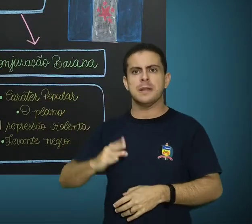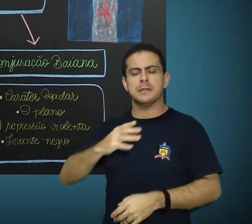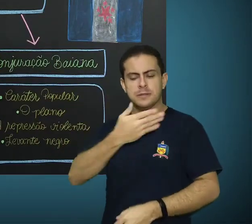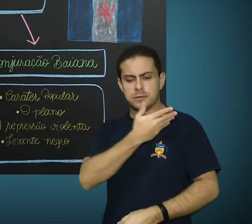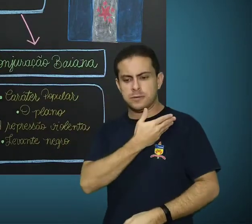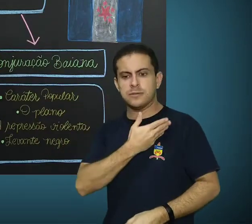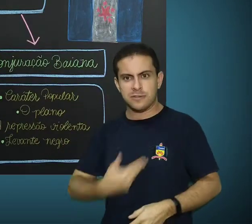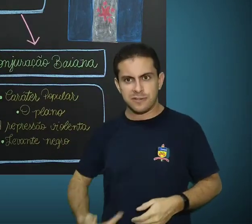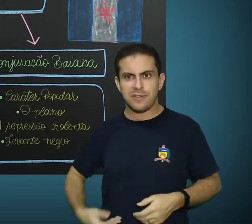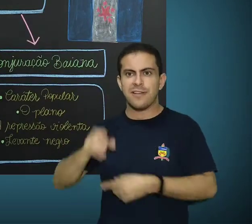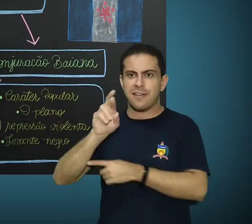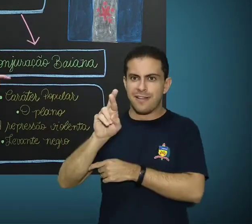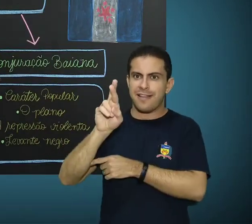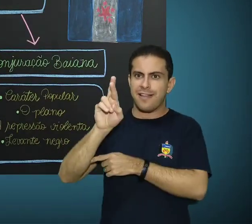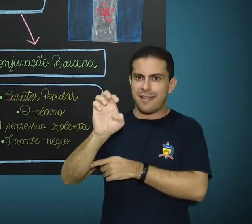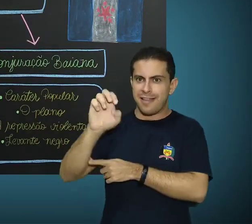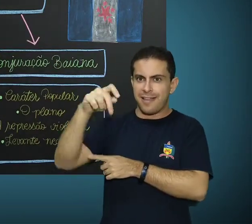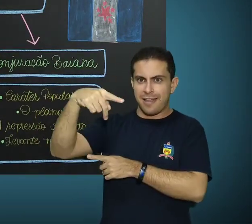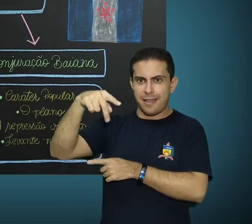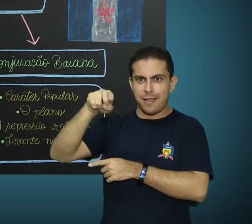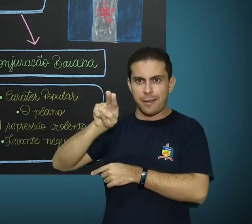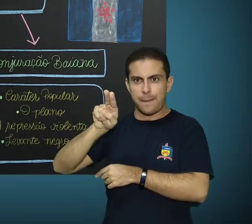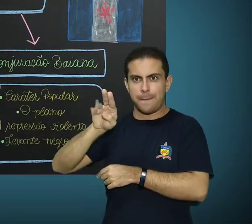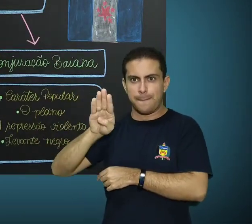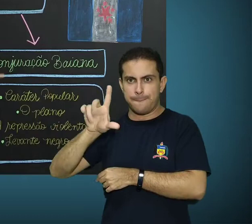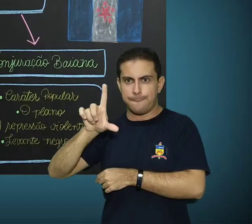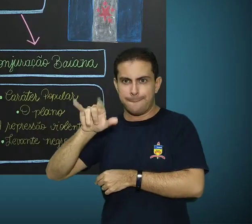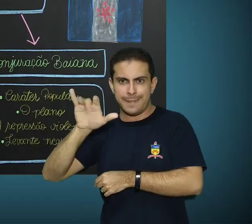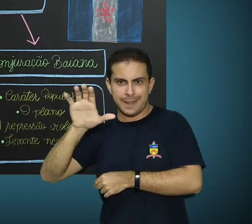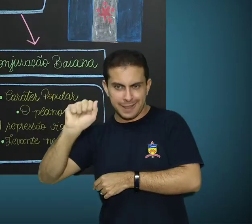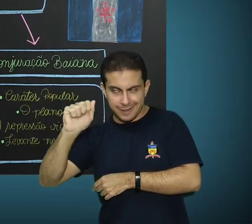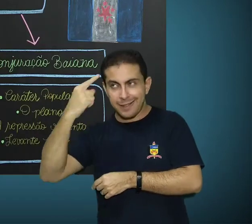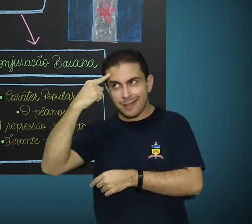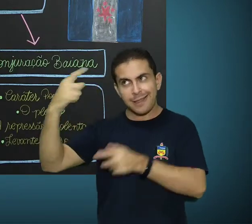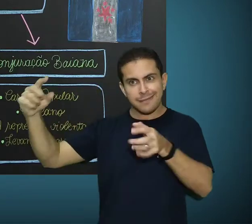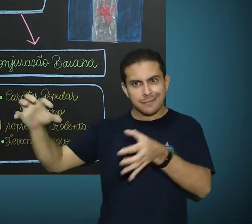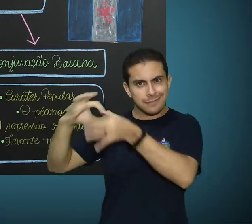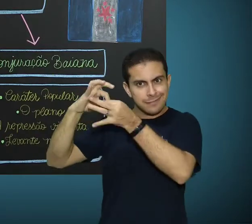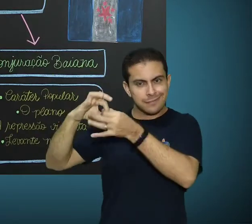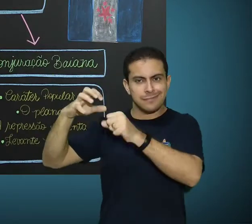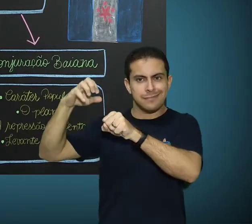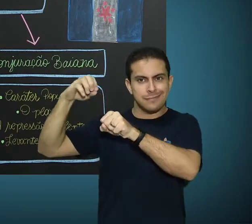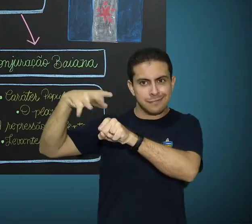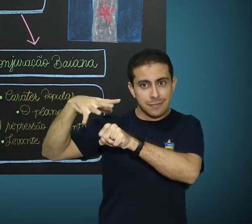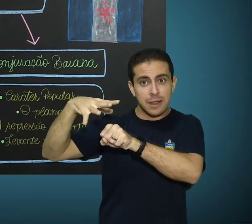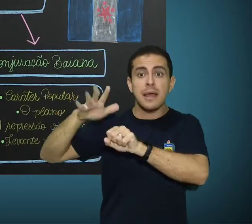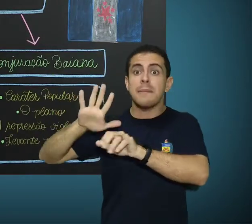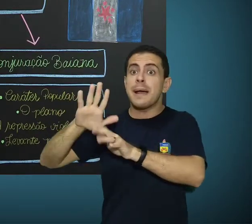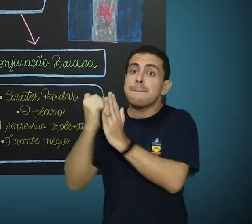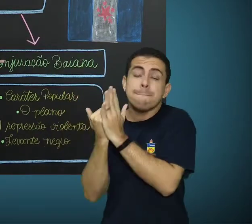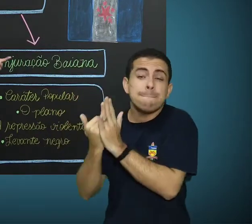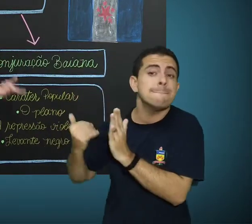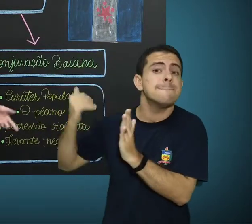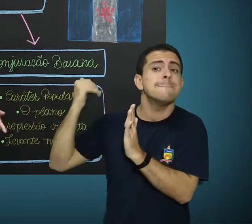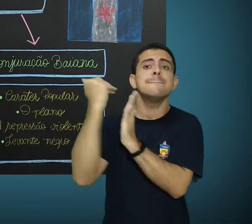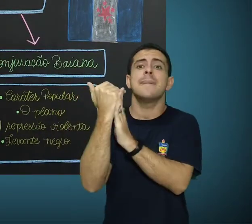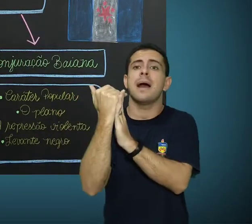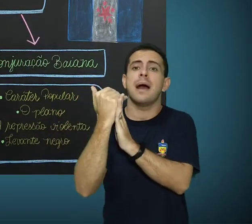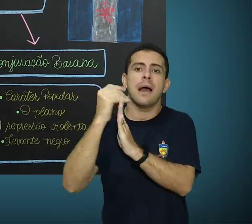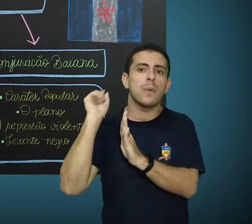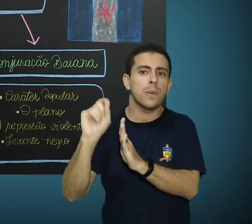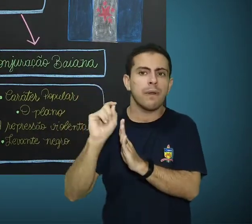governo bem mais popular, e aí, de novo, lembrando que isso era uma influência direta do iluminismo, só que a Conjuração Baiana foi